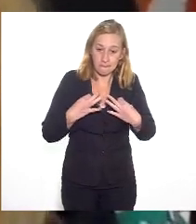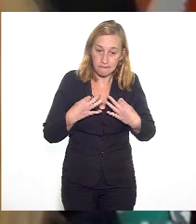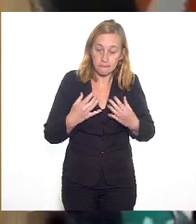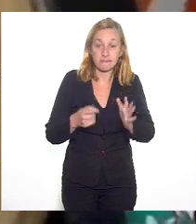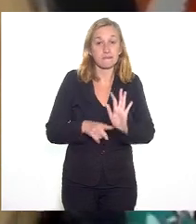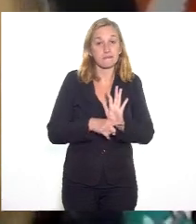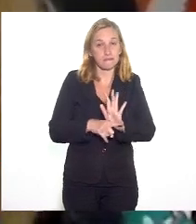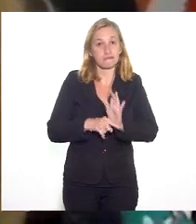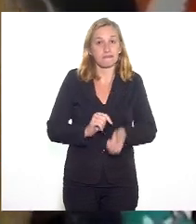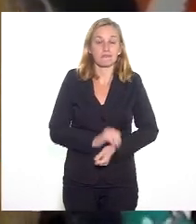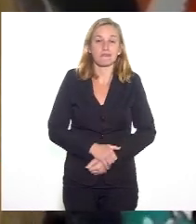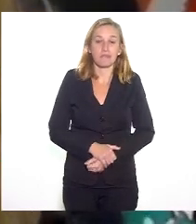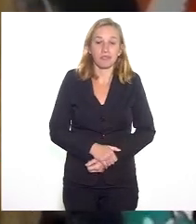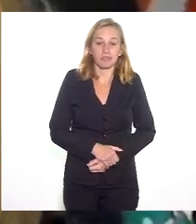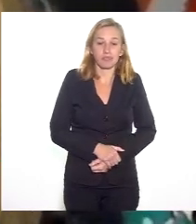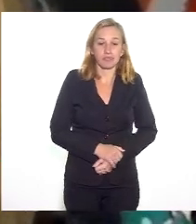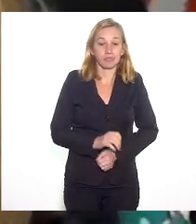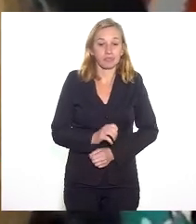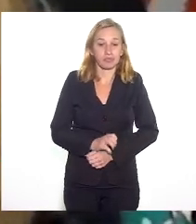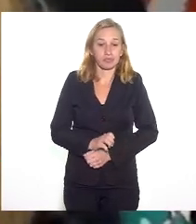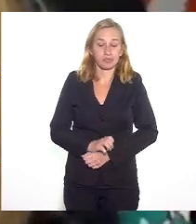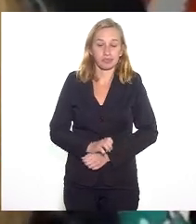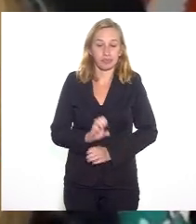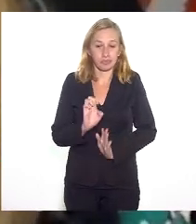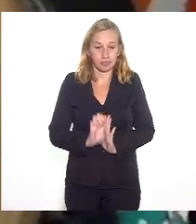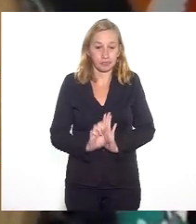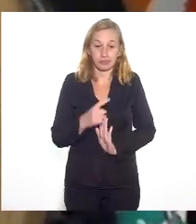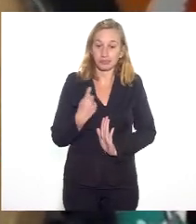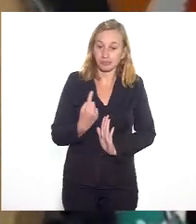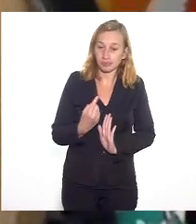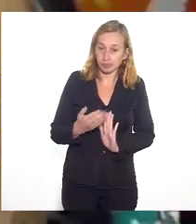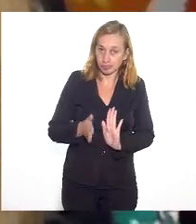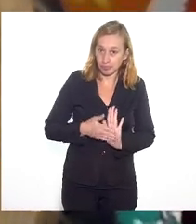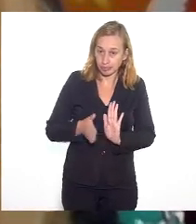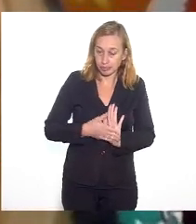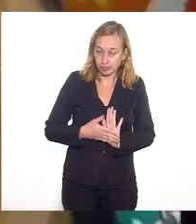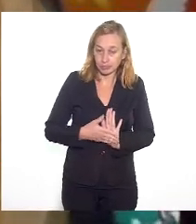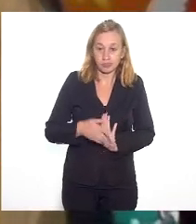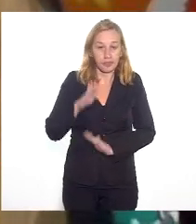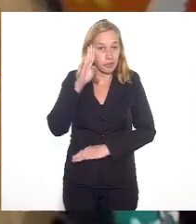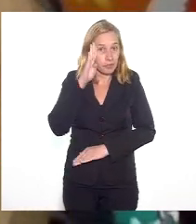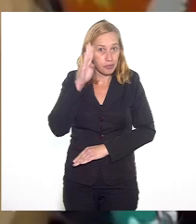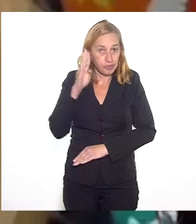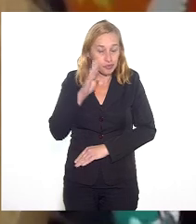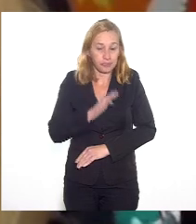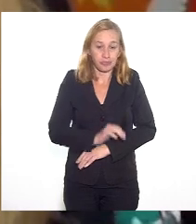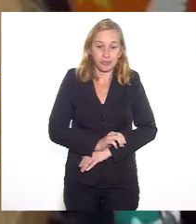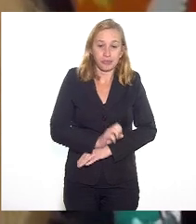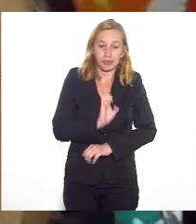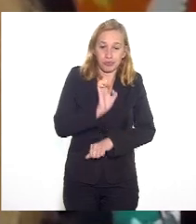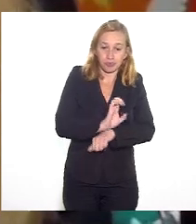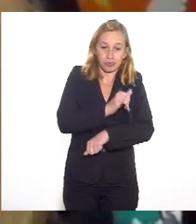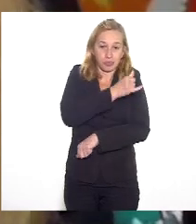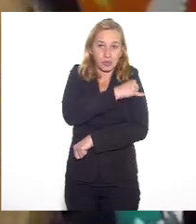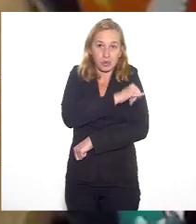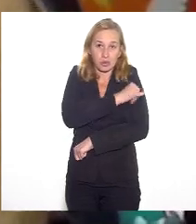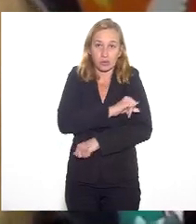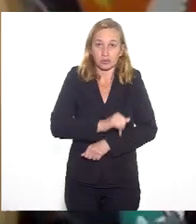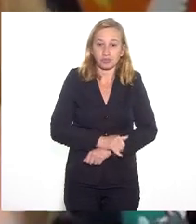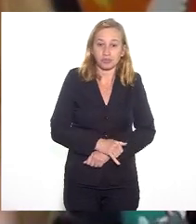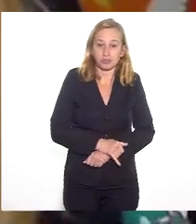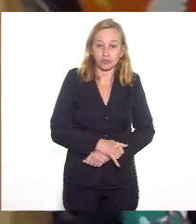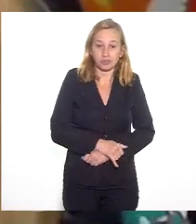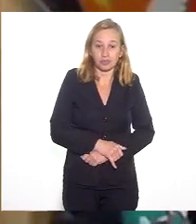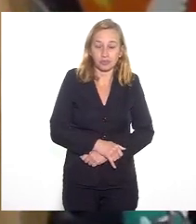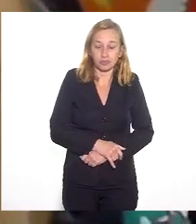colaborar. Essa emenda que nós propusemos é fundamental para o Estado do Rio de Janeiro e